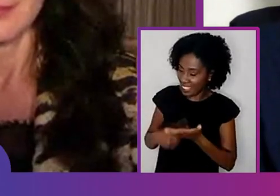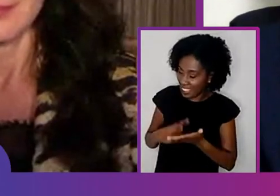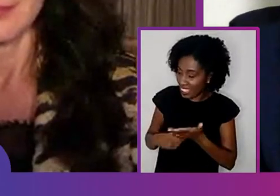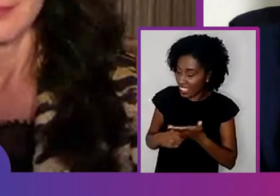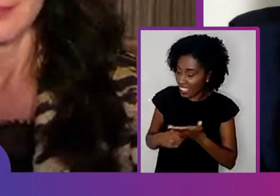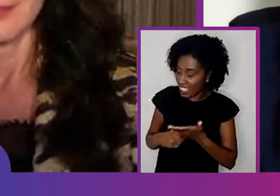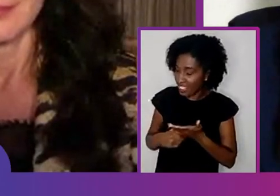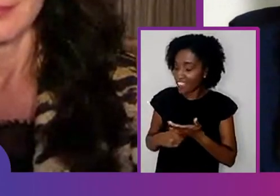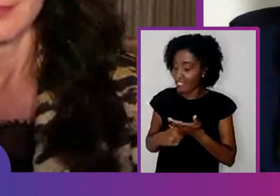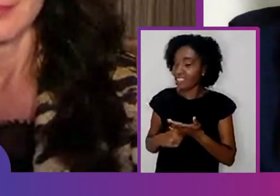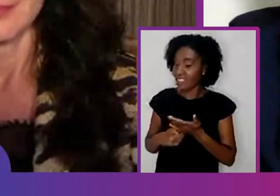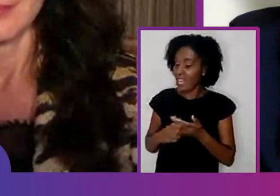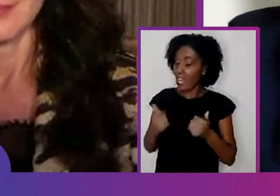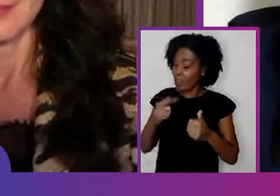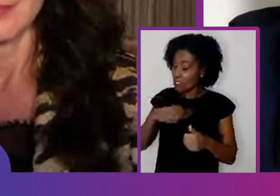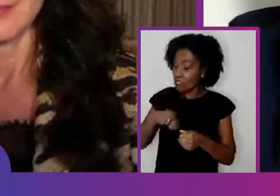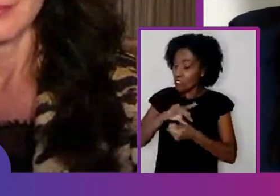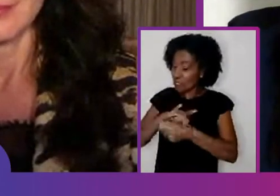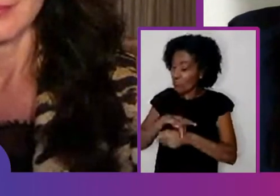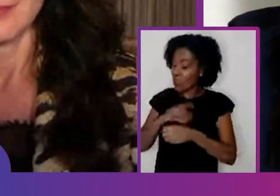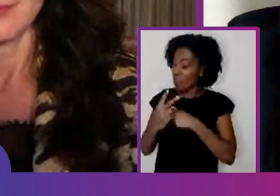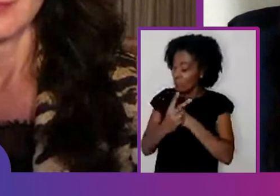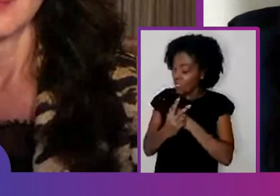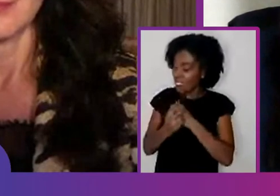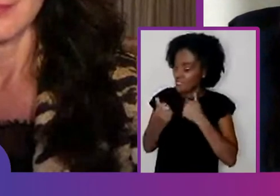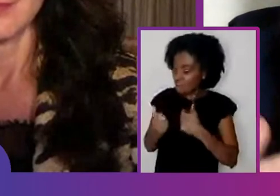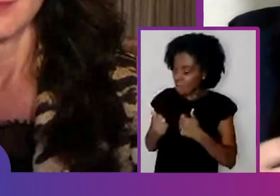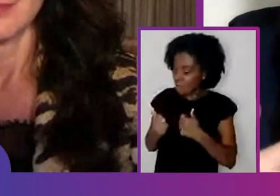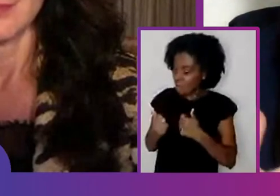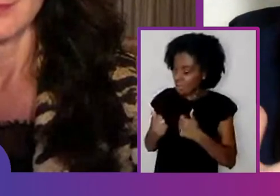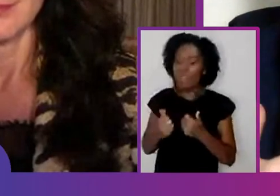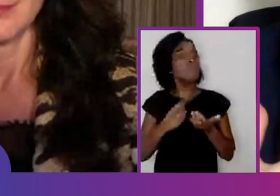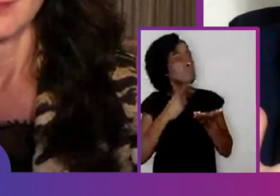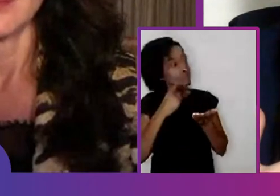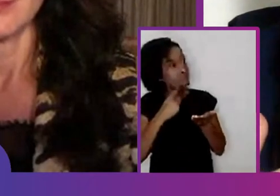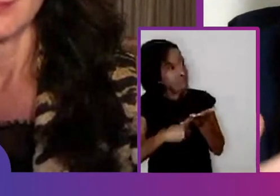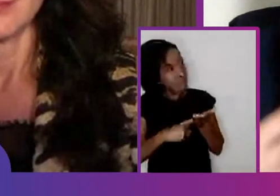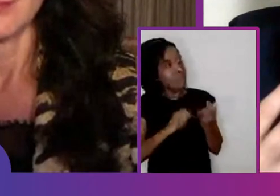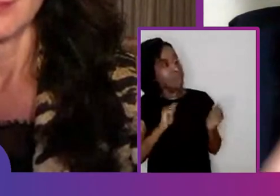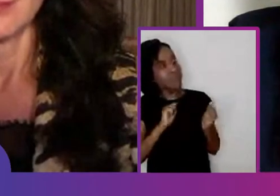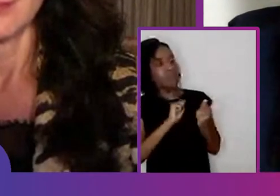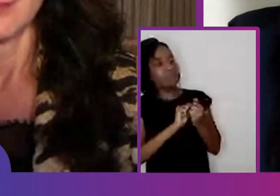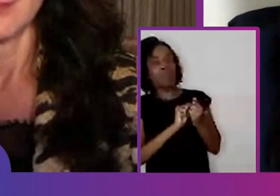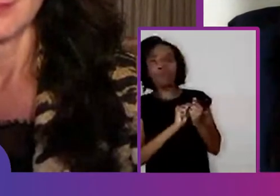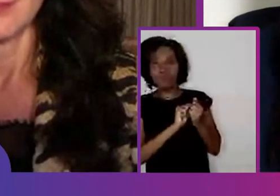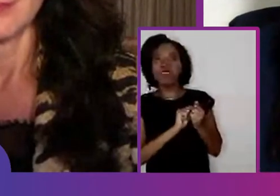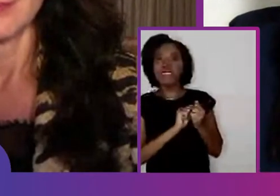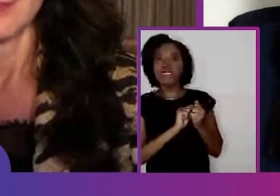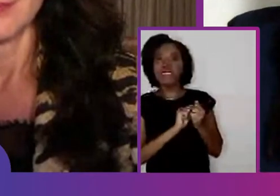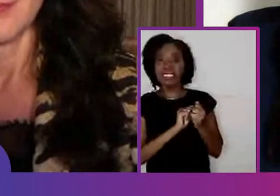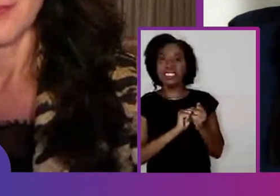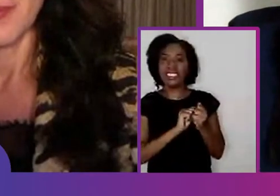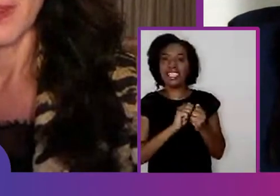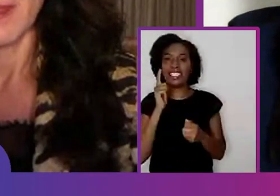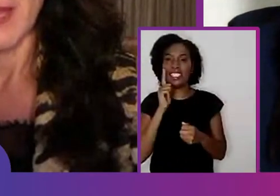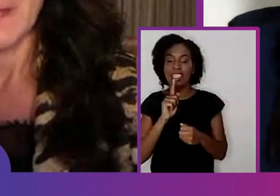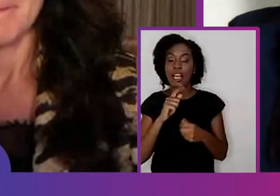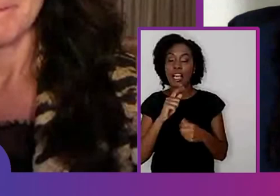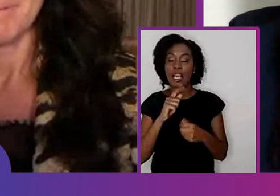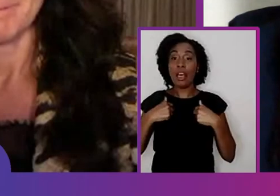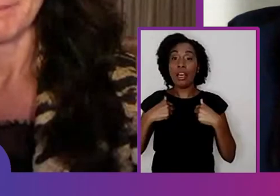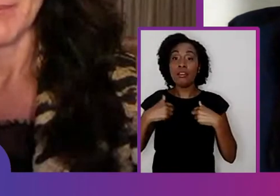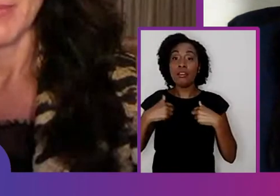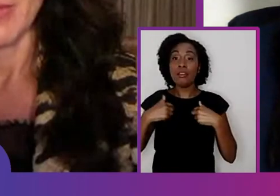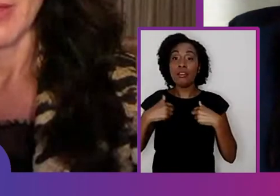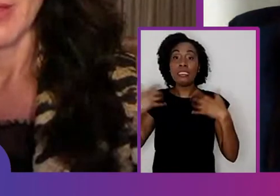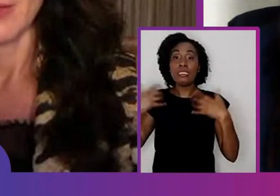ficarmos seguros, ele vai se comprometer e vai andar do seu lado. Quando você começar a ficar desesperado, a ter conversas de telefone